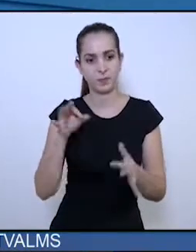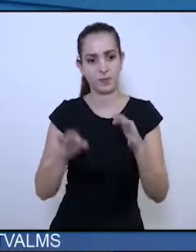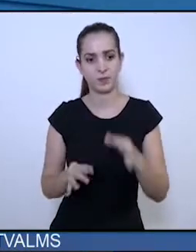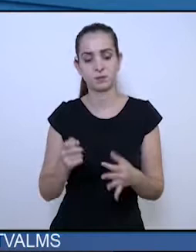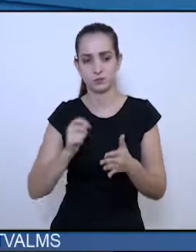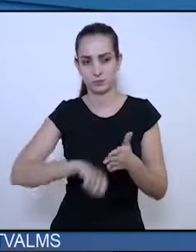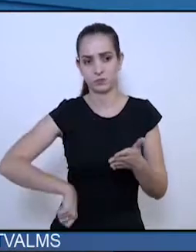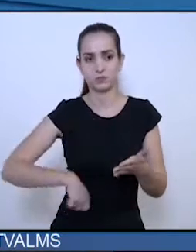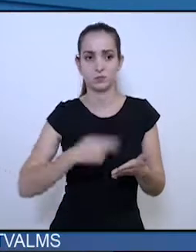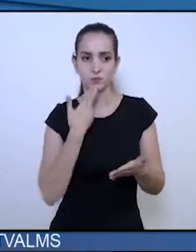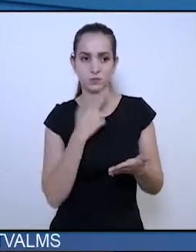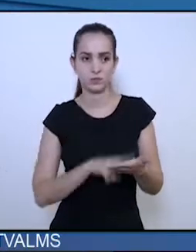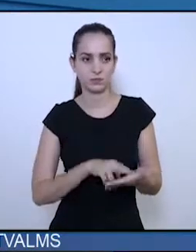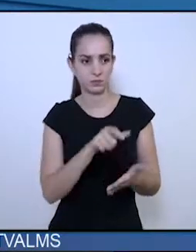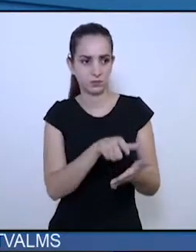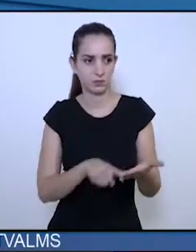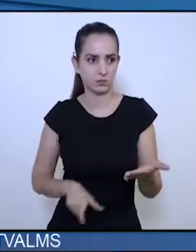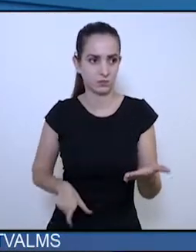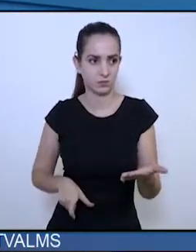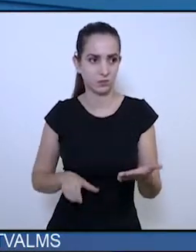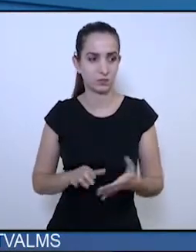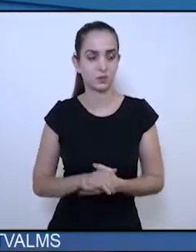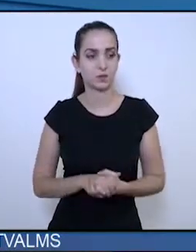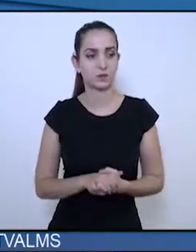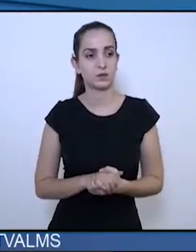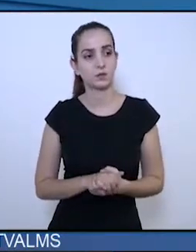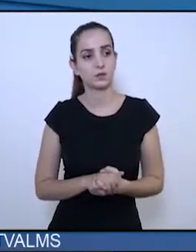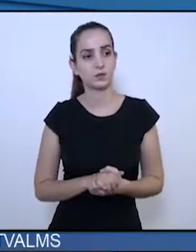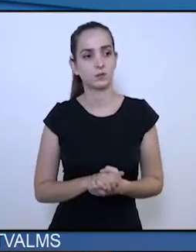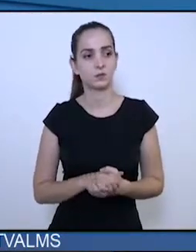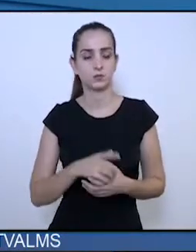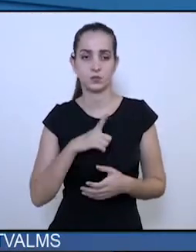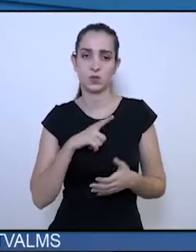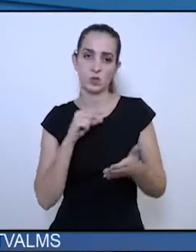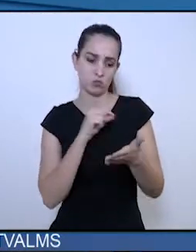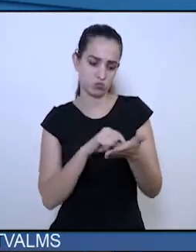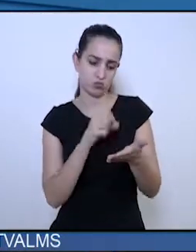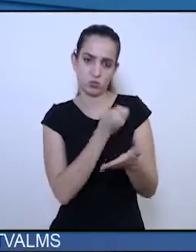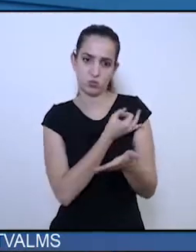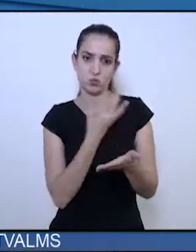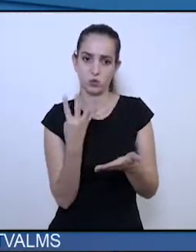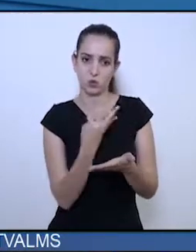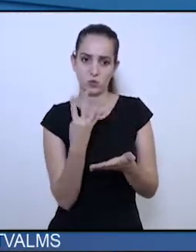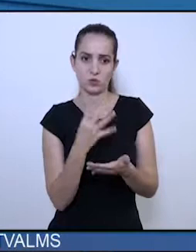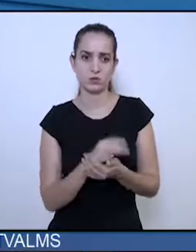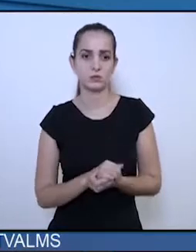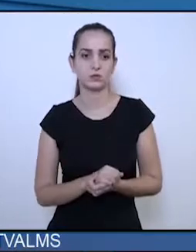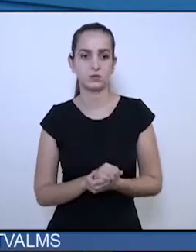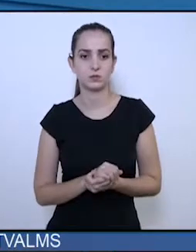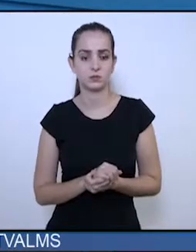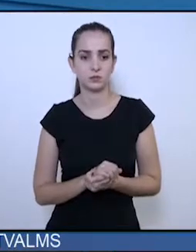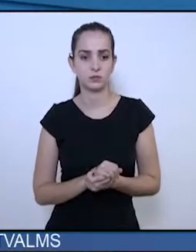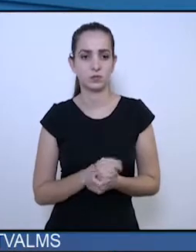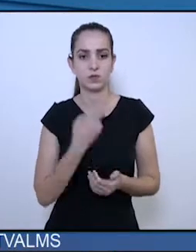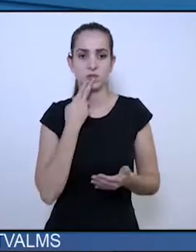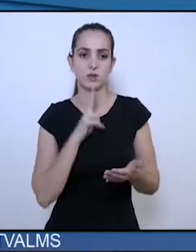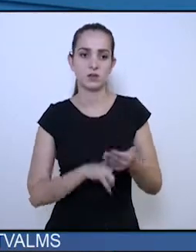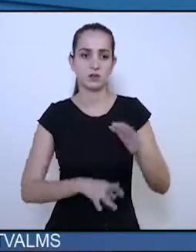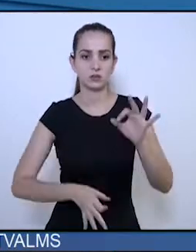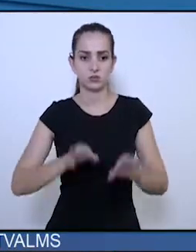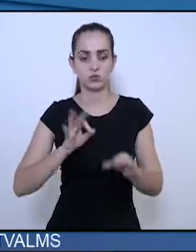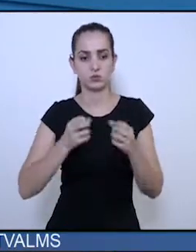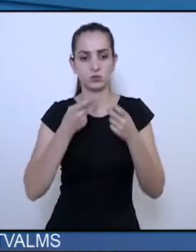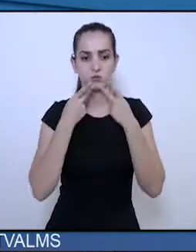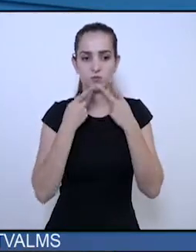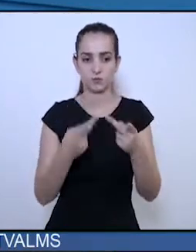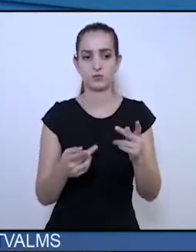assinou essa carta. E aí, aqui no item 4, a carta do juiz diz o